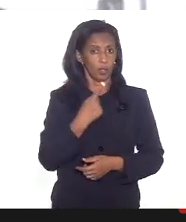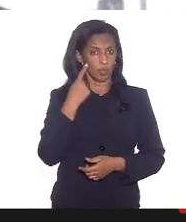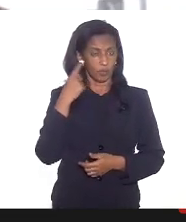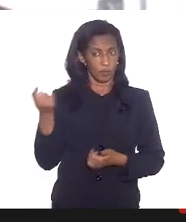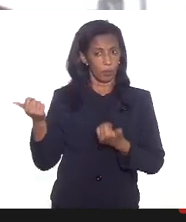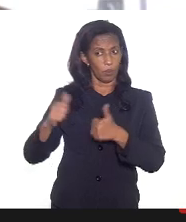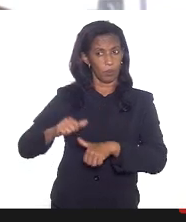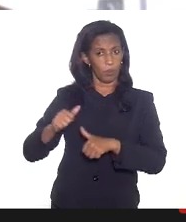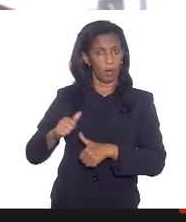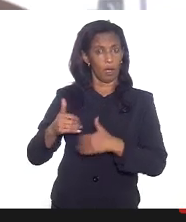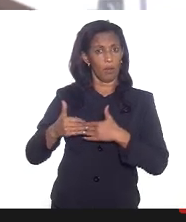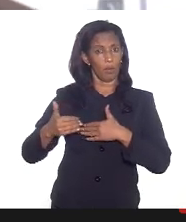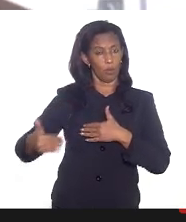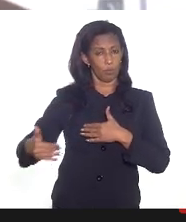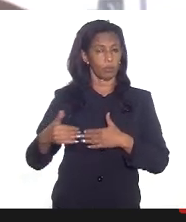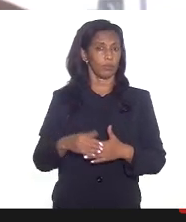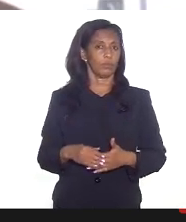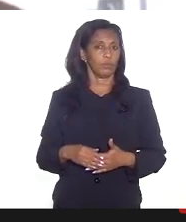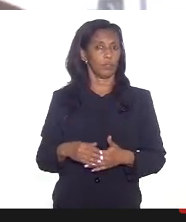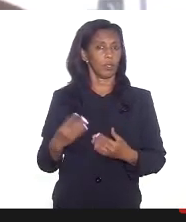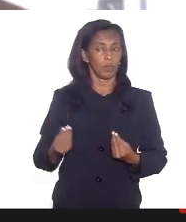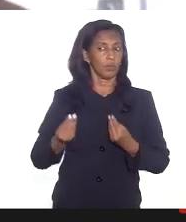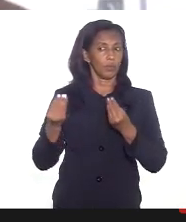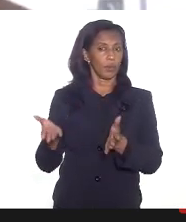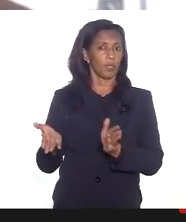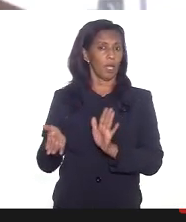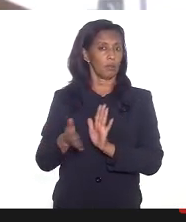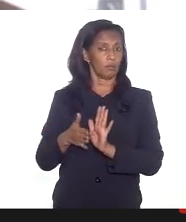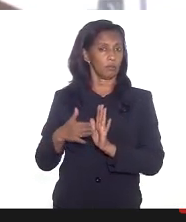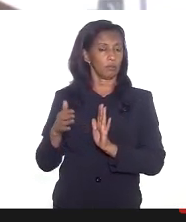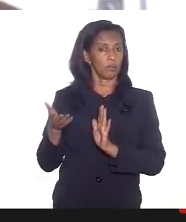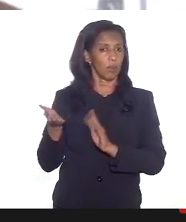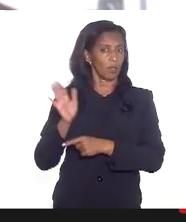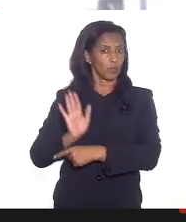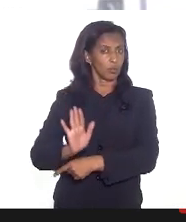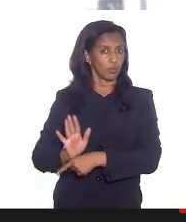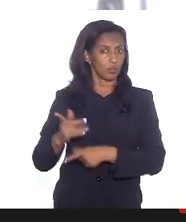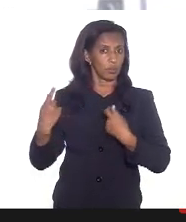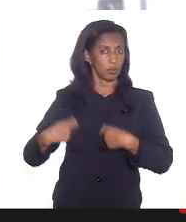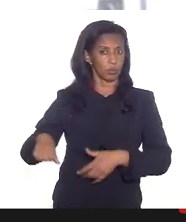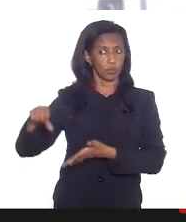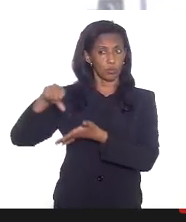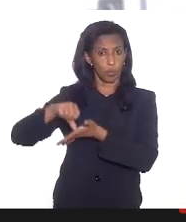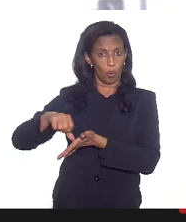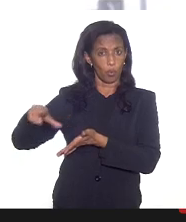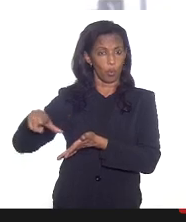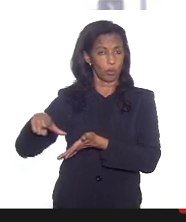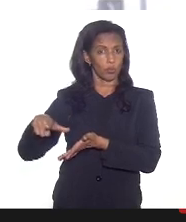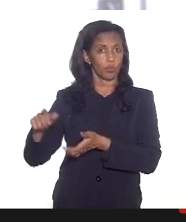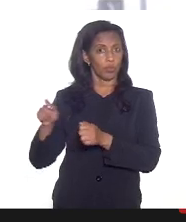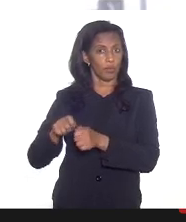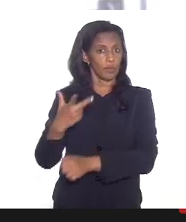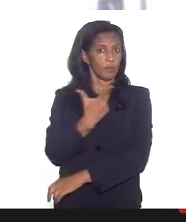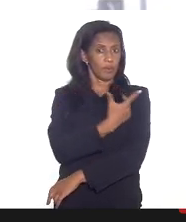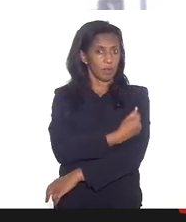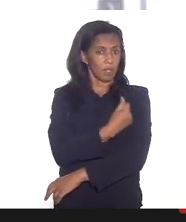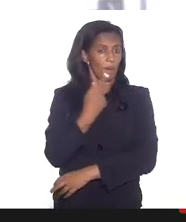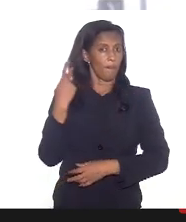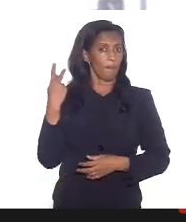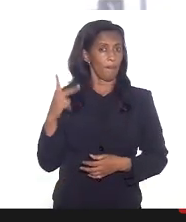detectamos ao longo deixe atendimento que não foi dado uma publicação necessária dos postos que estavam realizando a vacinação